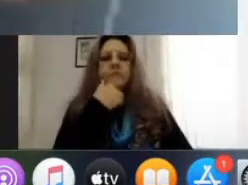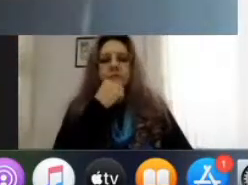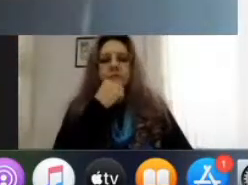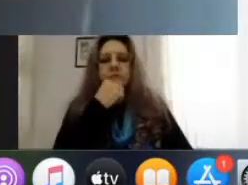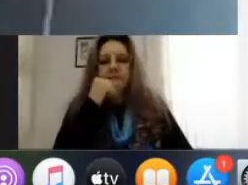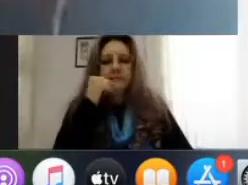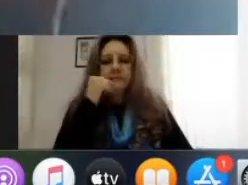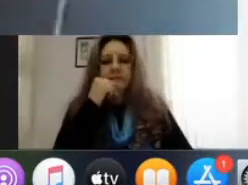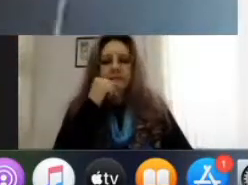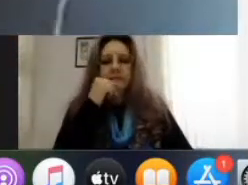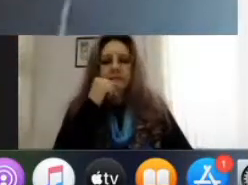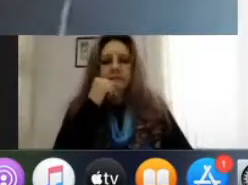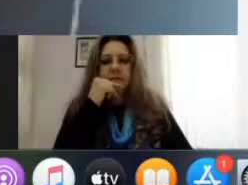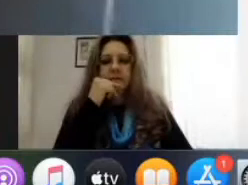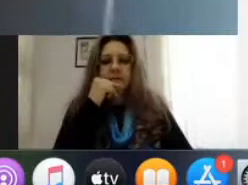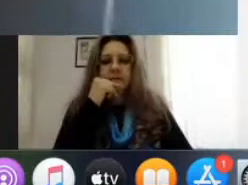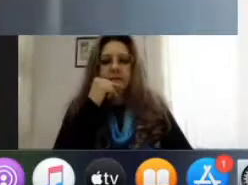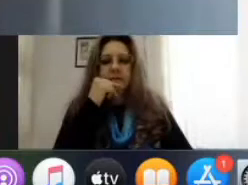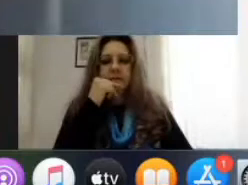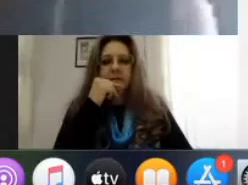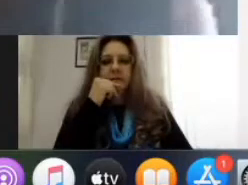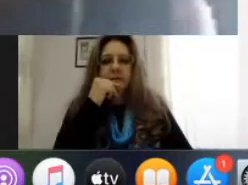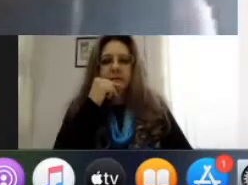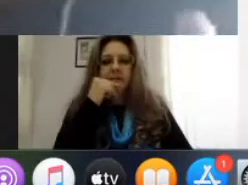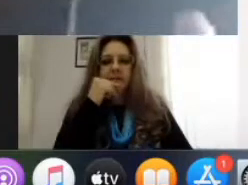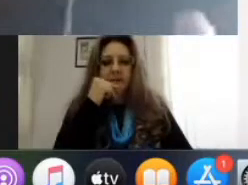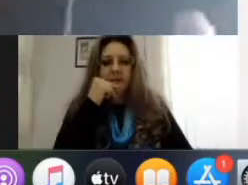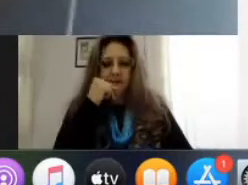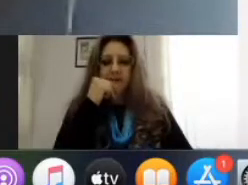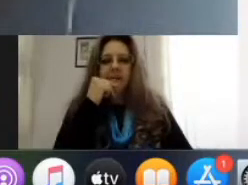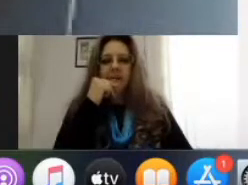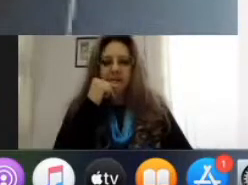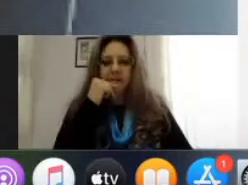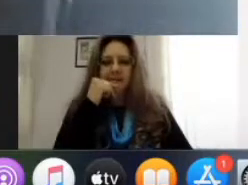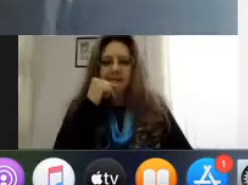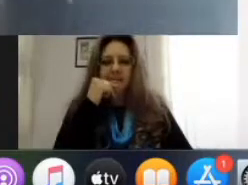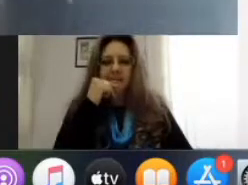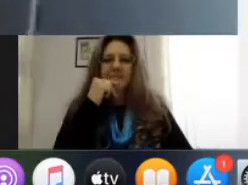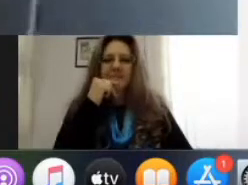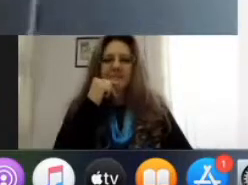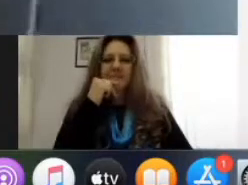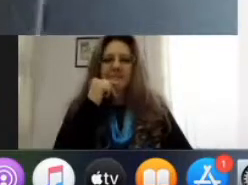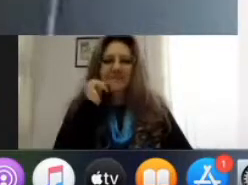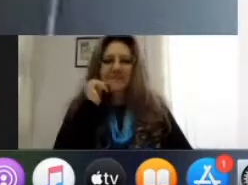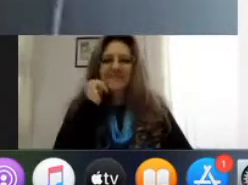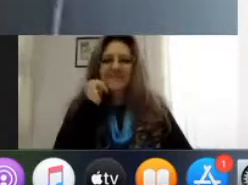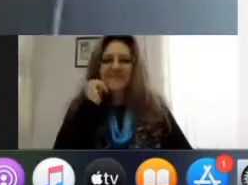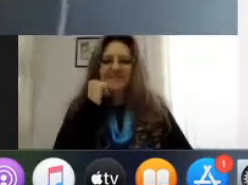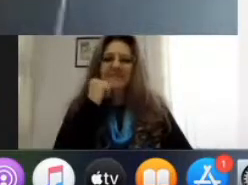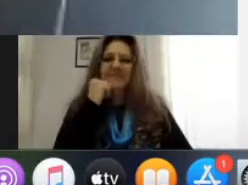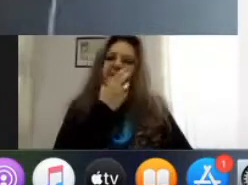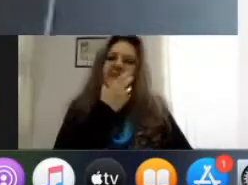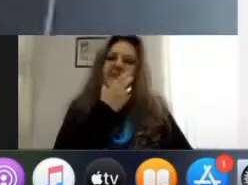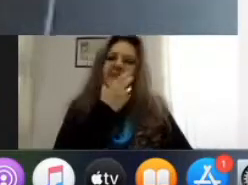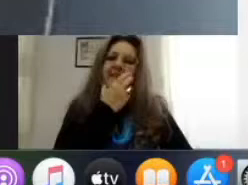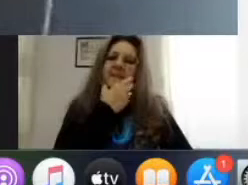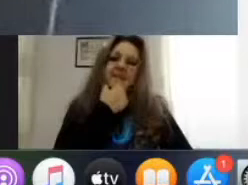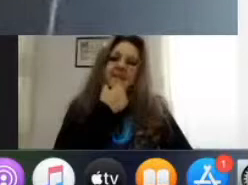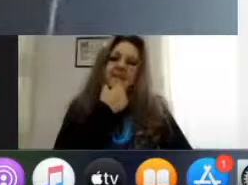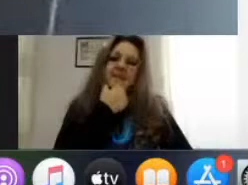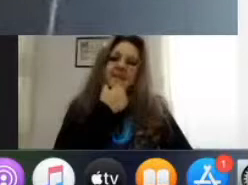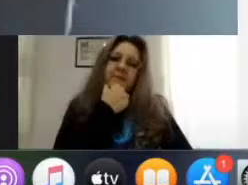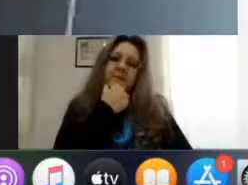alfabética. A linguagem algorítmica, por exemplo. Antes da ciência, nós podemos dizer que a